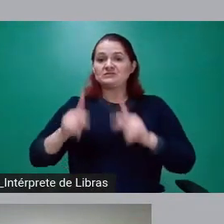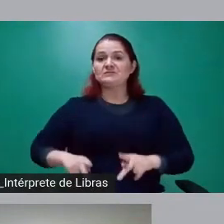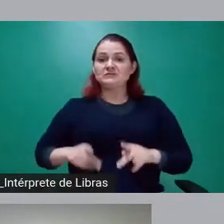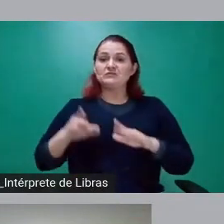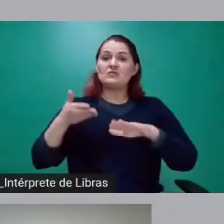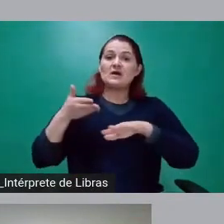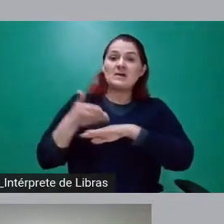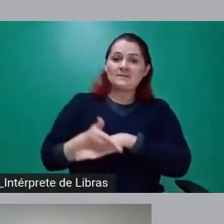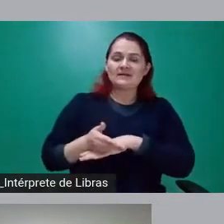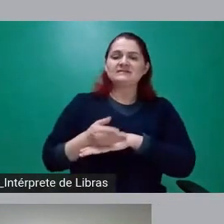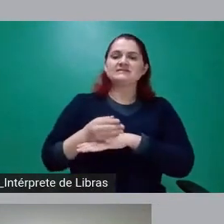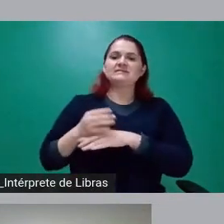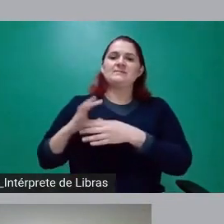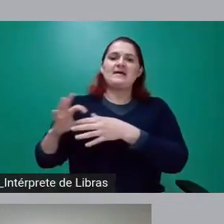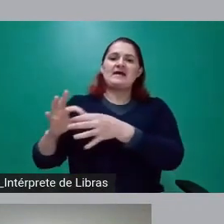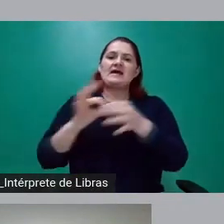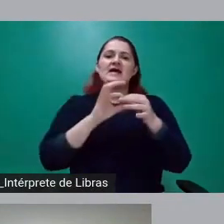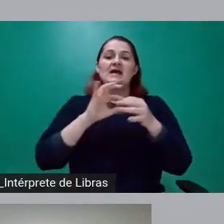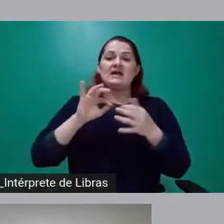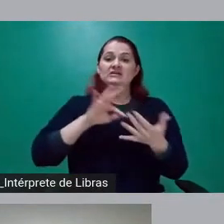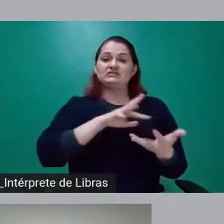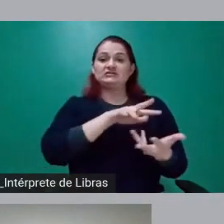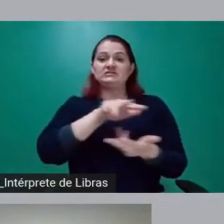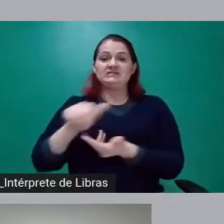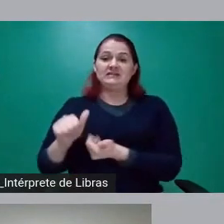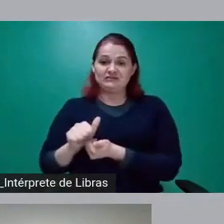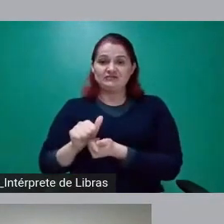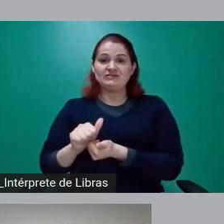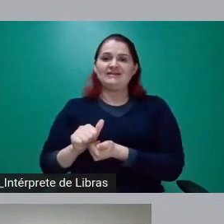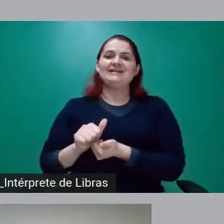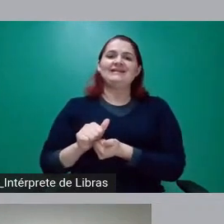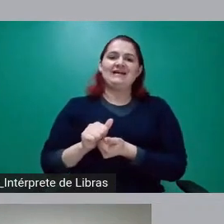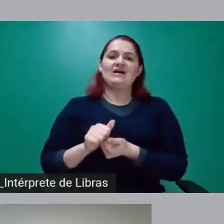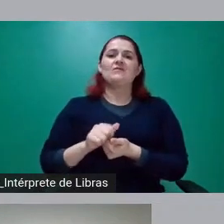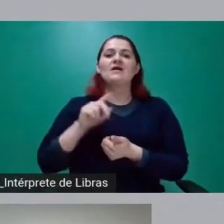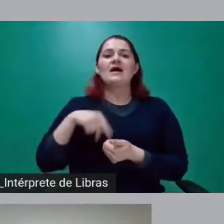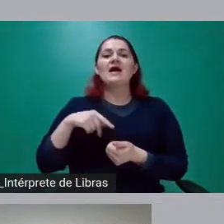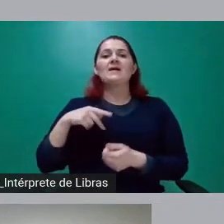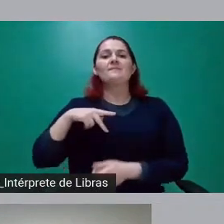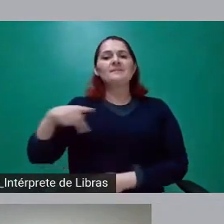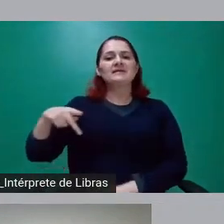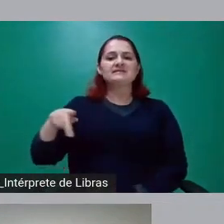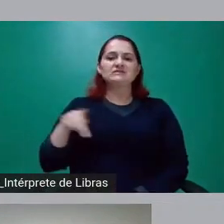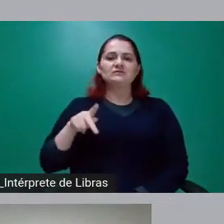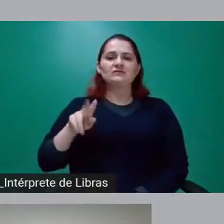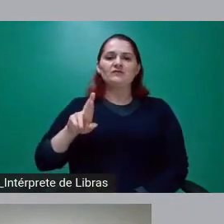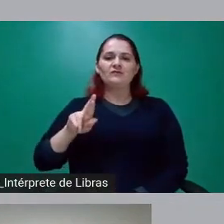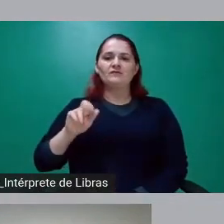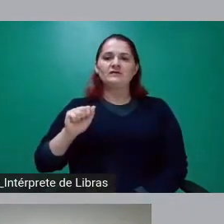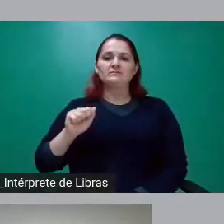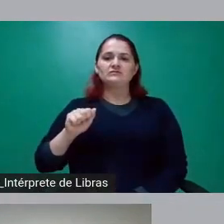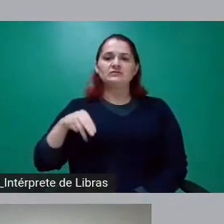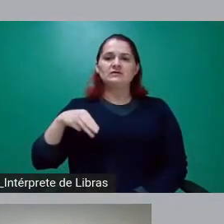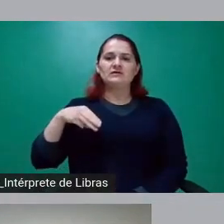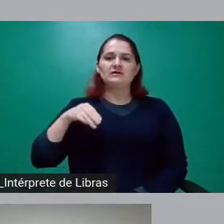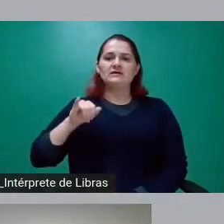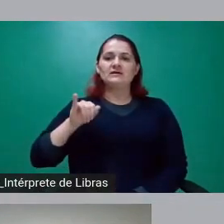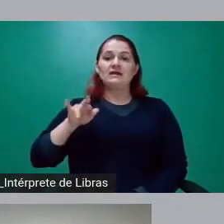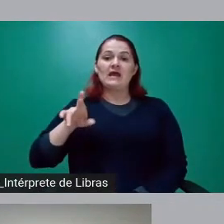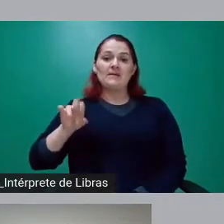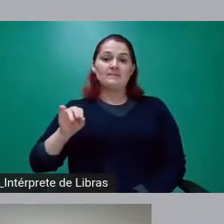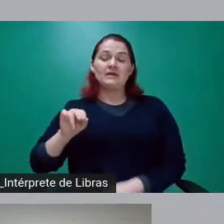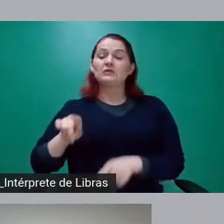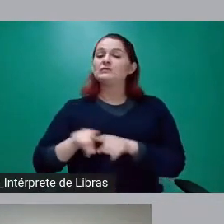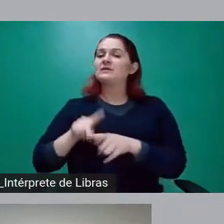de Cátedras, que é presidida pelo queridíssimo professor Ramiro Chimures, que está sempre acompanhando